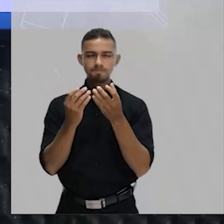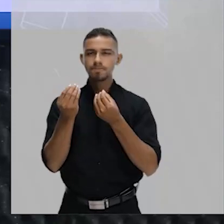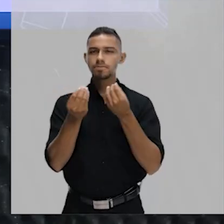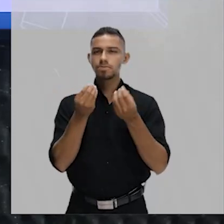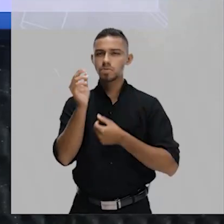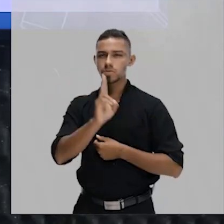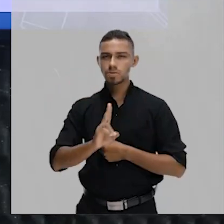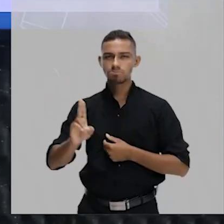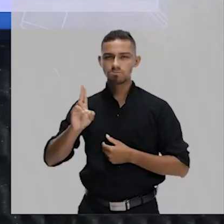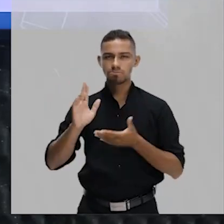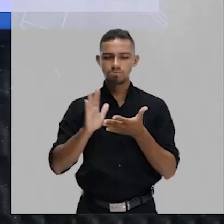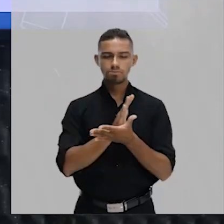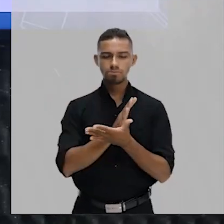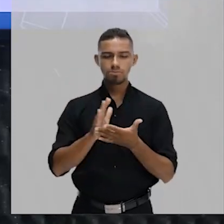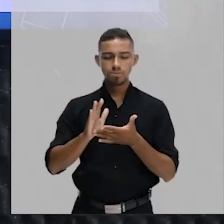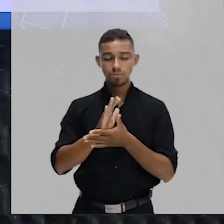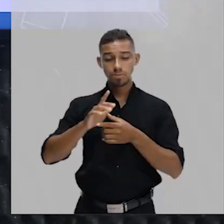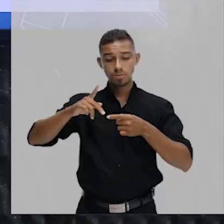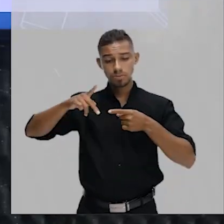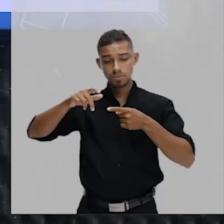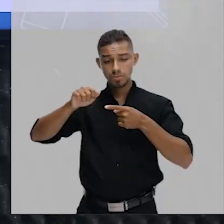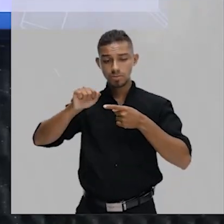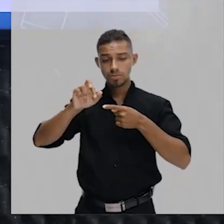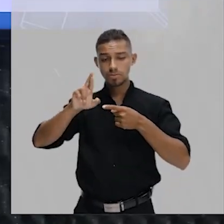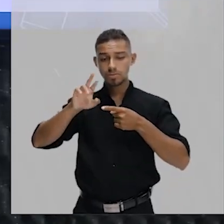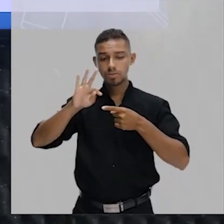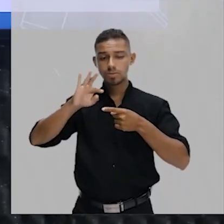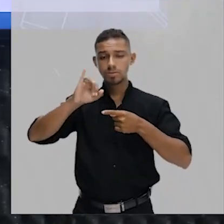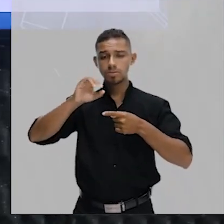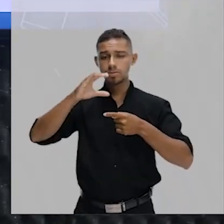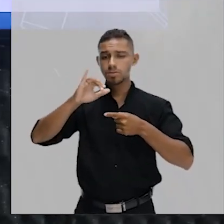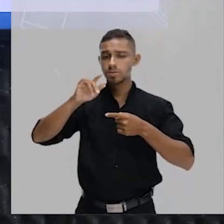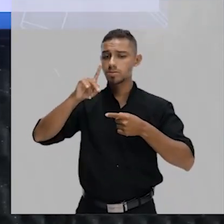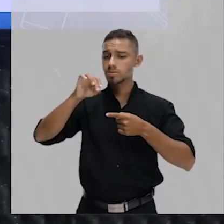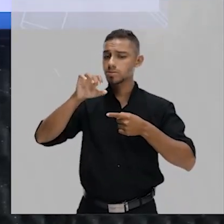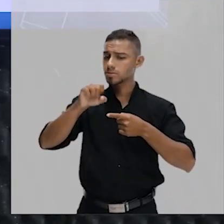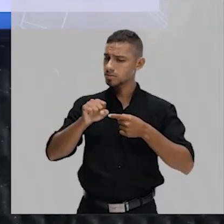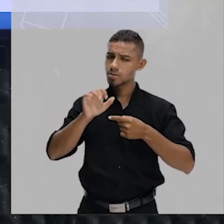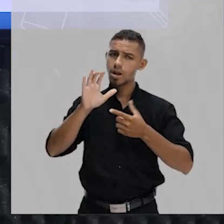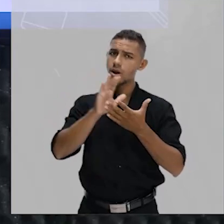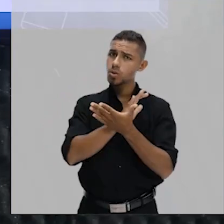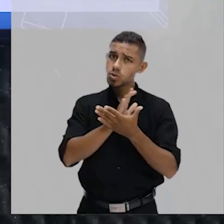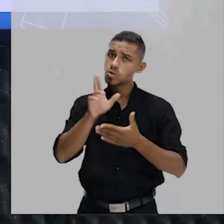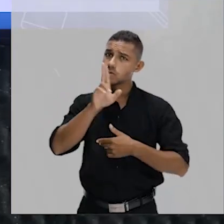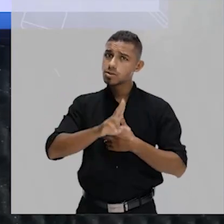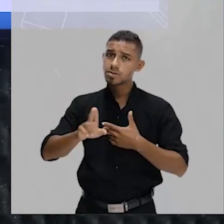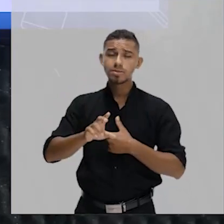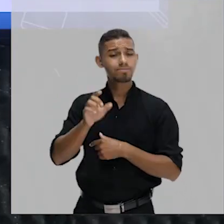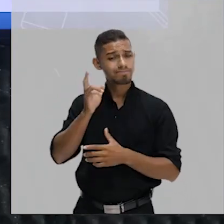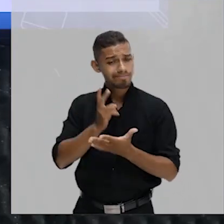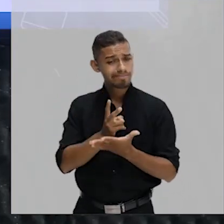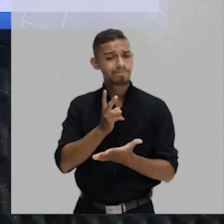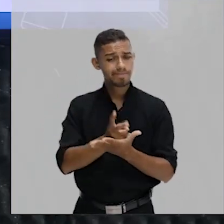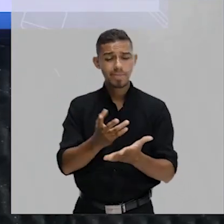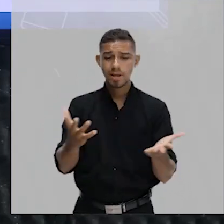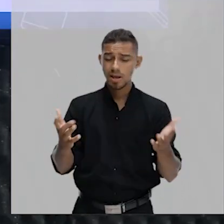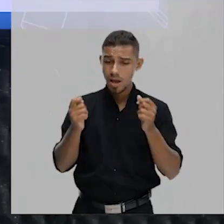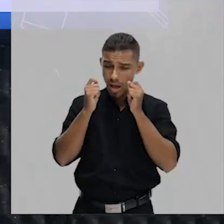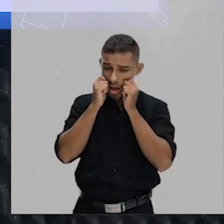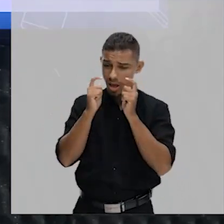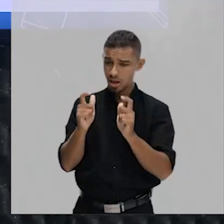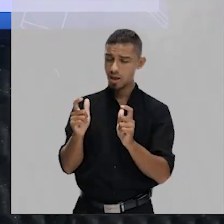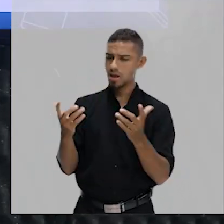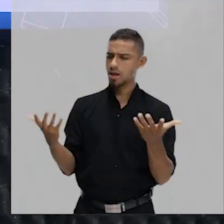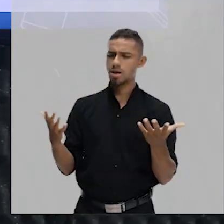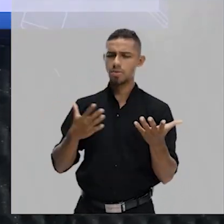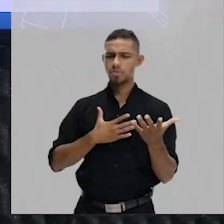de alguns particípios. Vocês vão até se surpreender com a maneira de alguns particípios que a gente utiliza tanto que quando a gente for utilizar